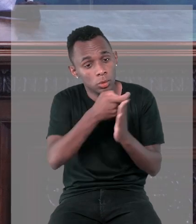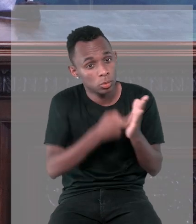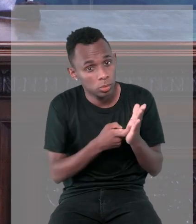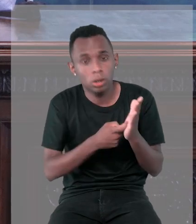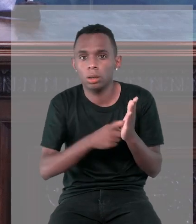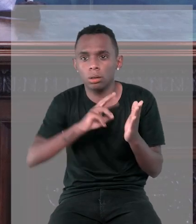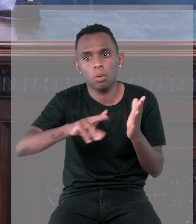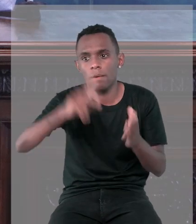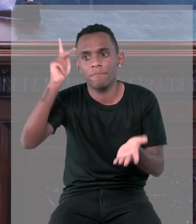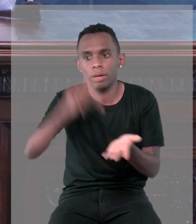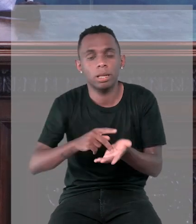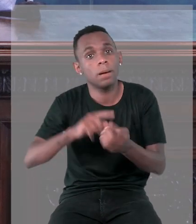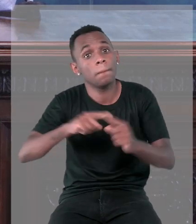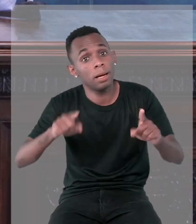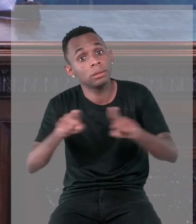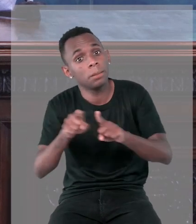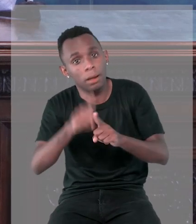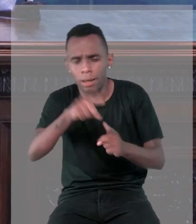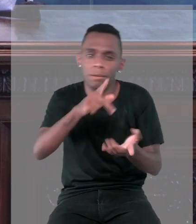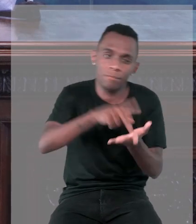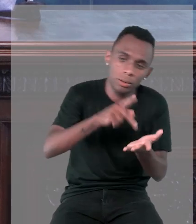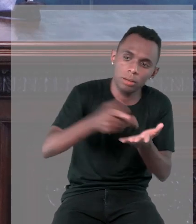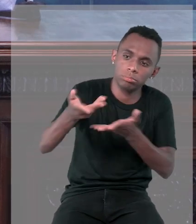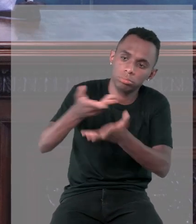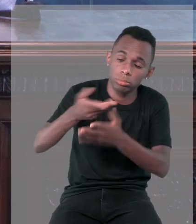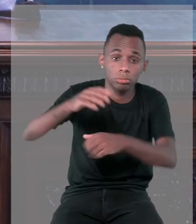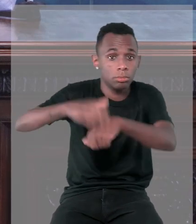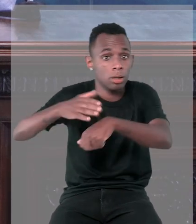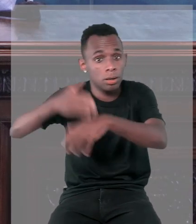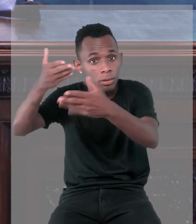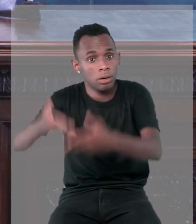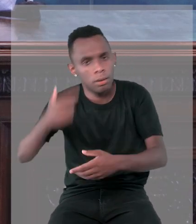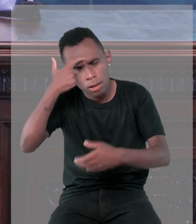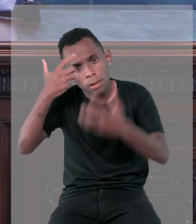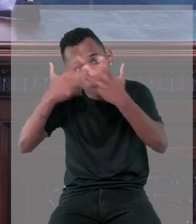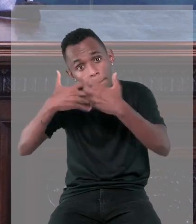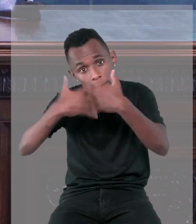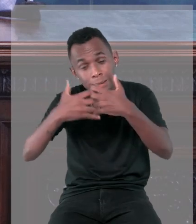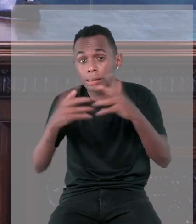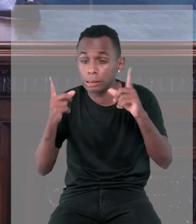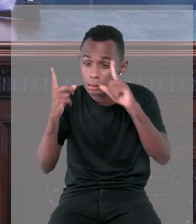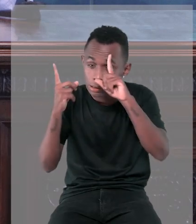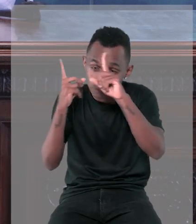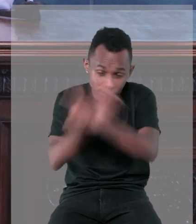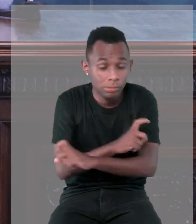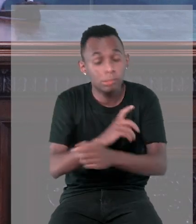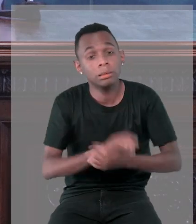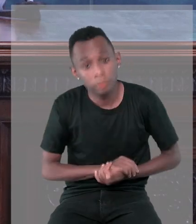que não é verdade, mas ao mesmo tempo que é verdade, que dialoga com você. Pensem bem na